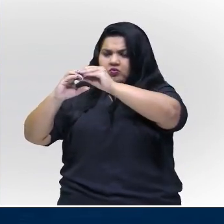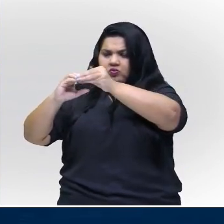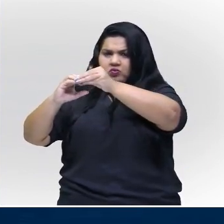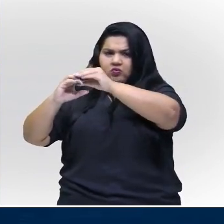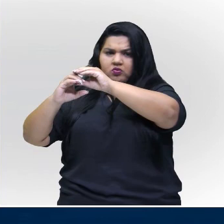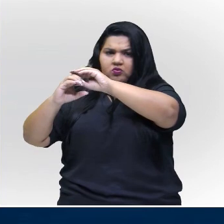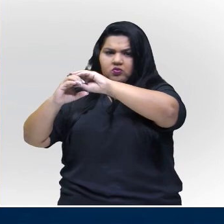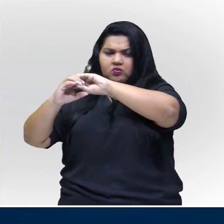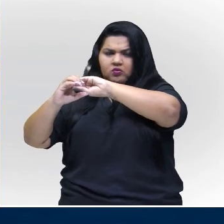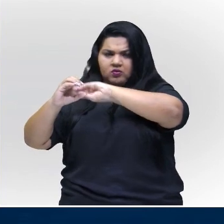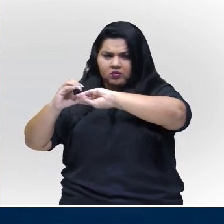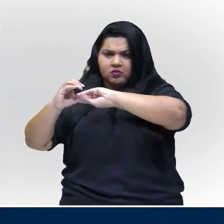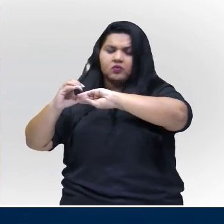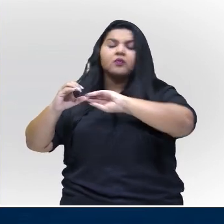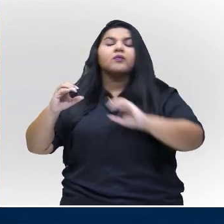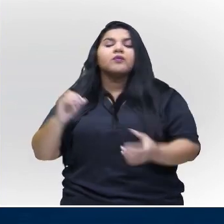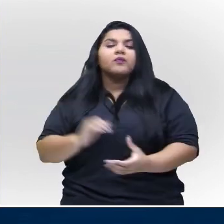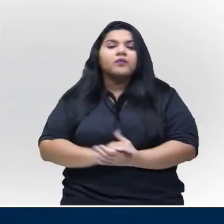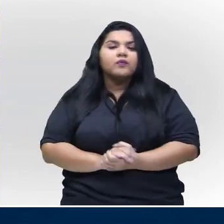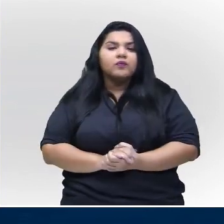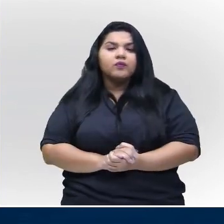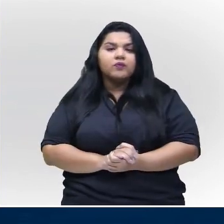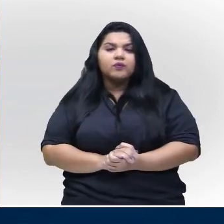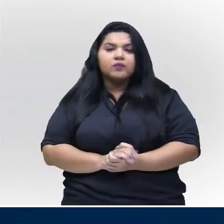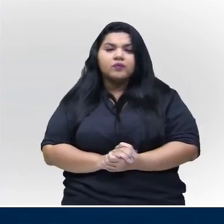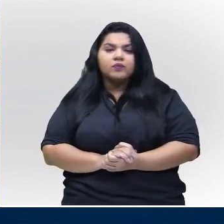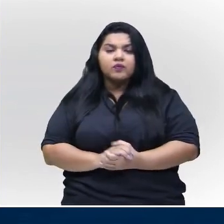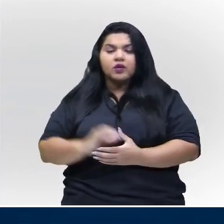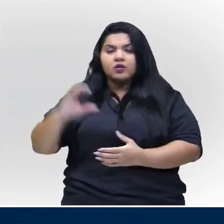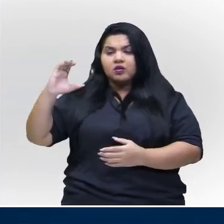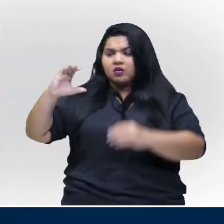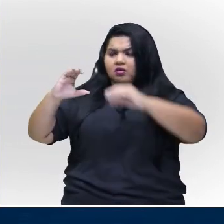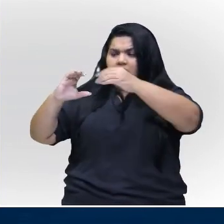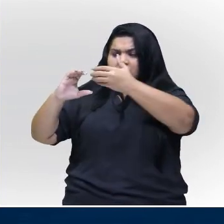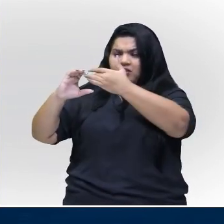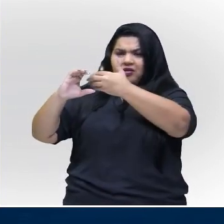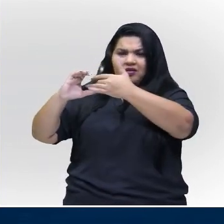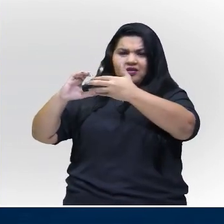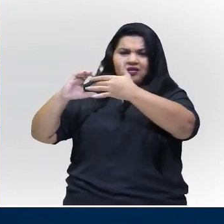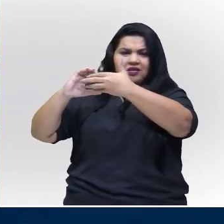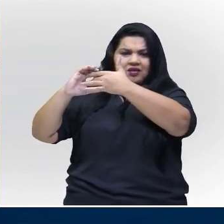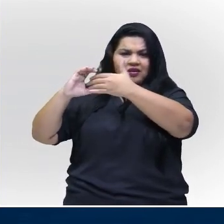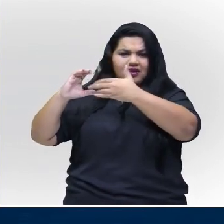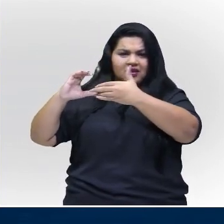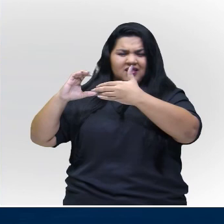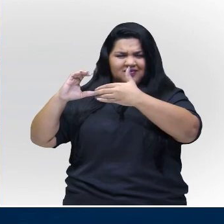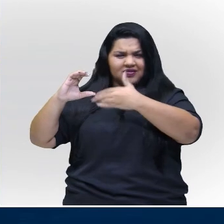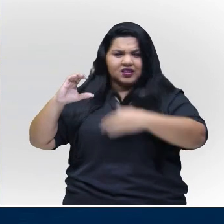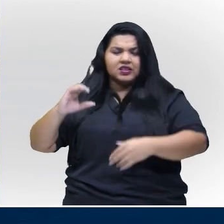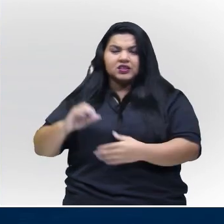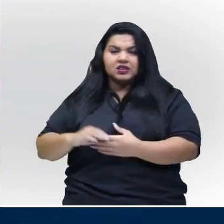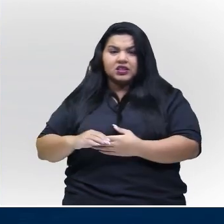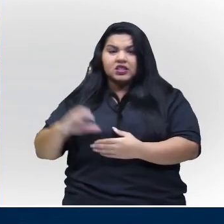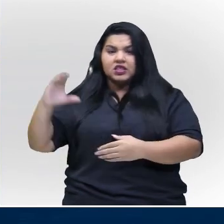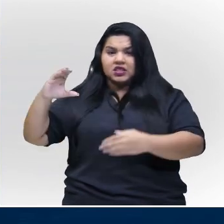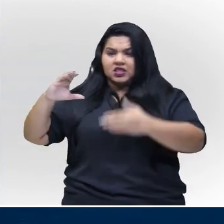que além da membrana plasmática, a célula vegetal ela possui aqui, ó, a